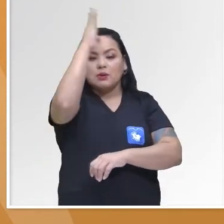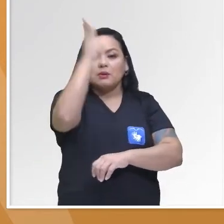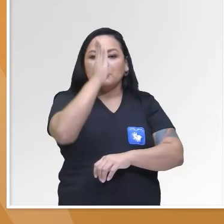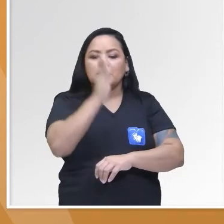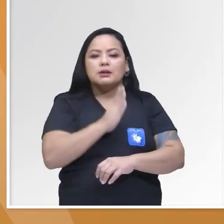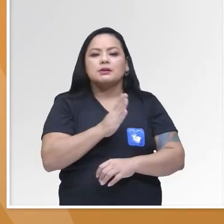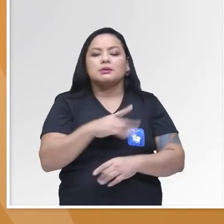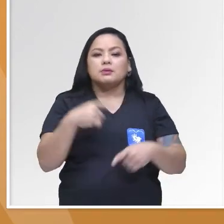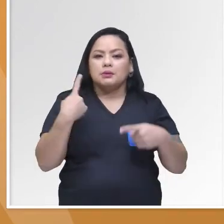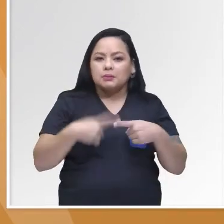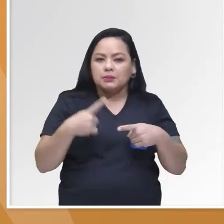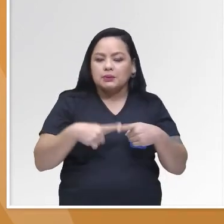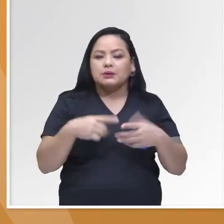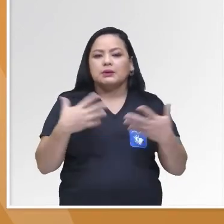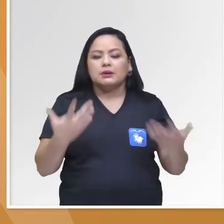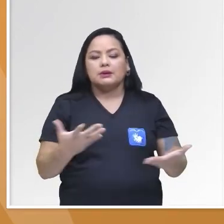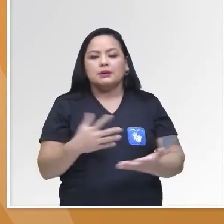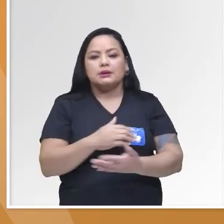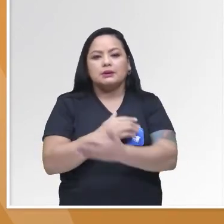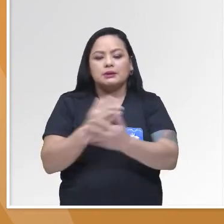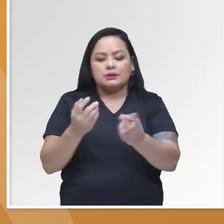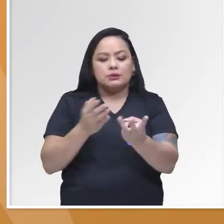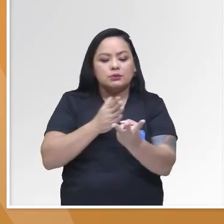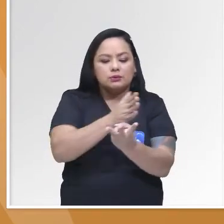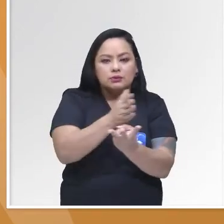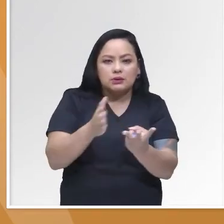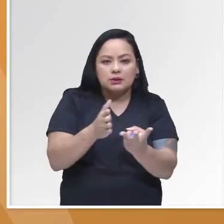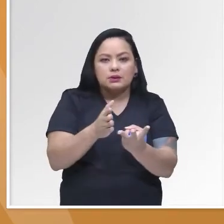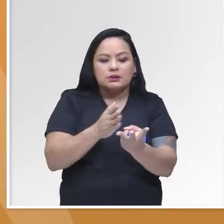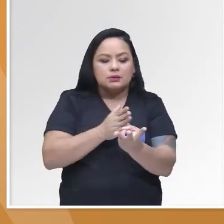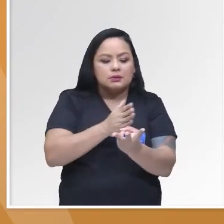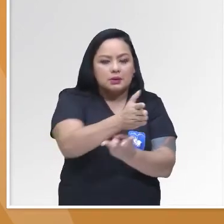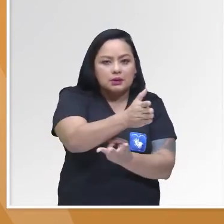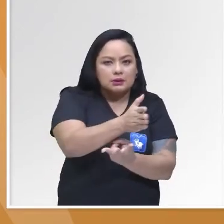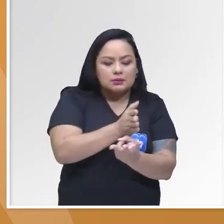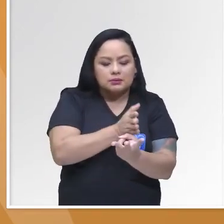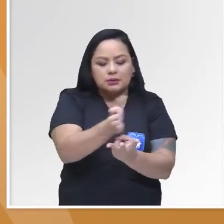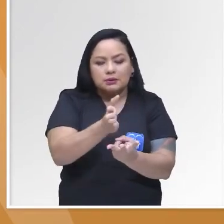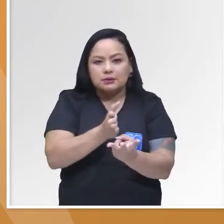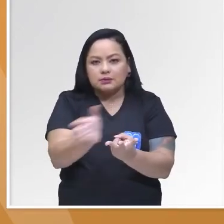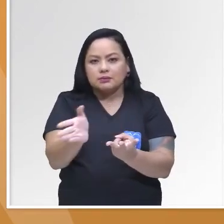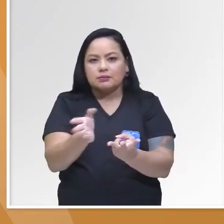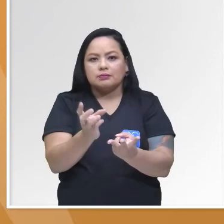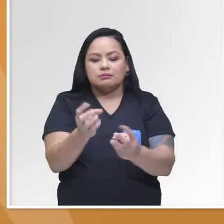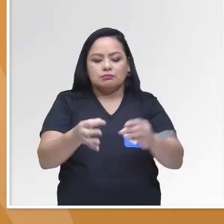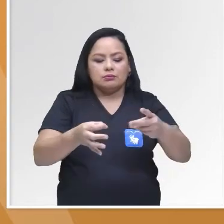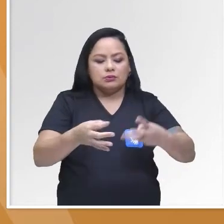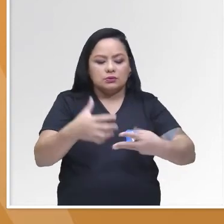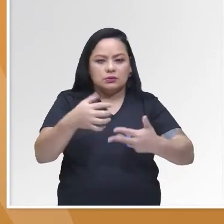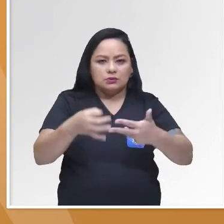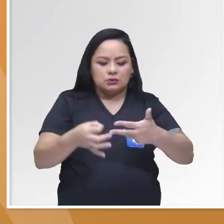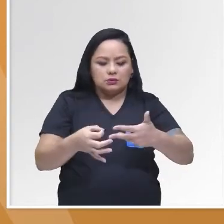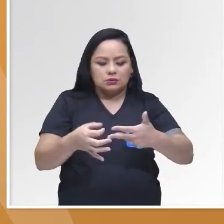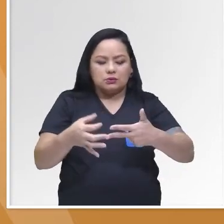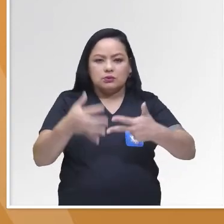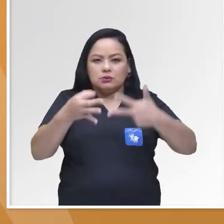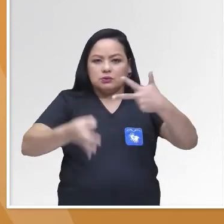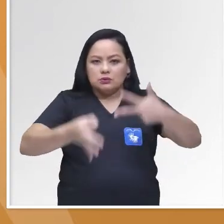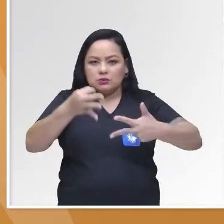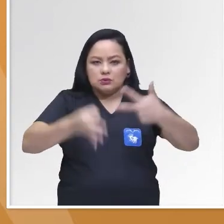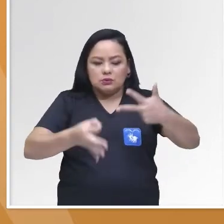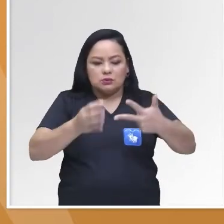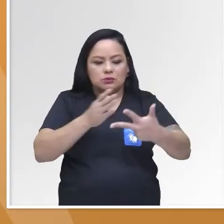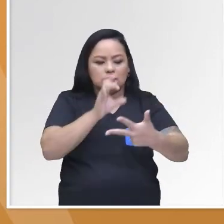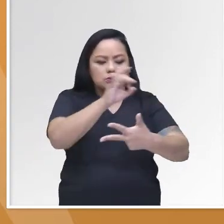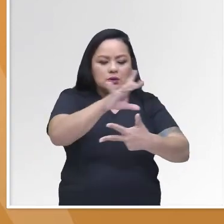É por isso que eles estão separados, o poder legislativo, o poder executivo e o poder